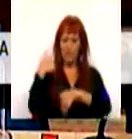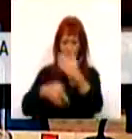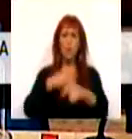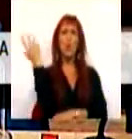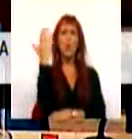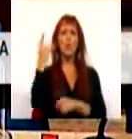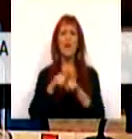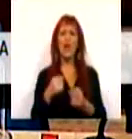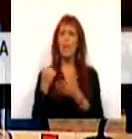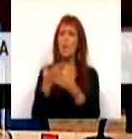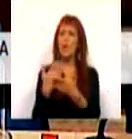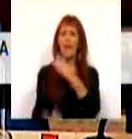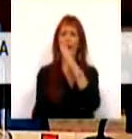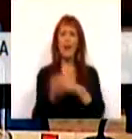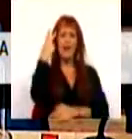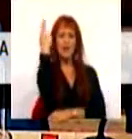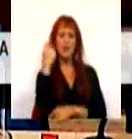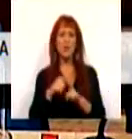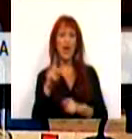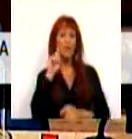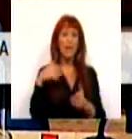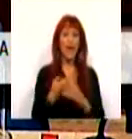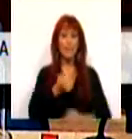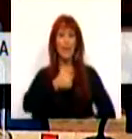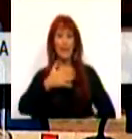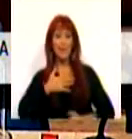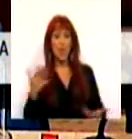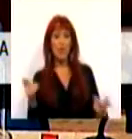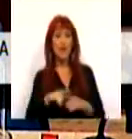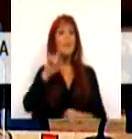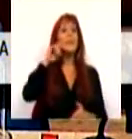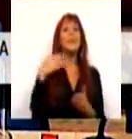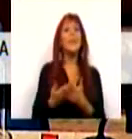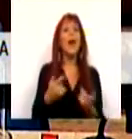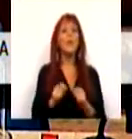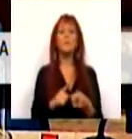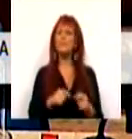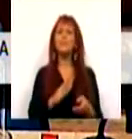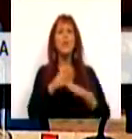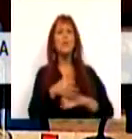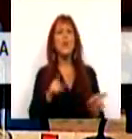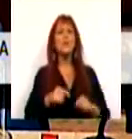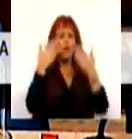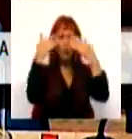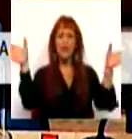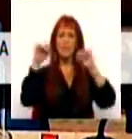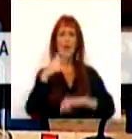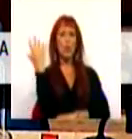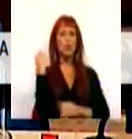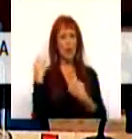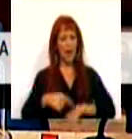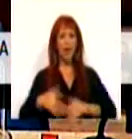cultura para apoiar a criação artística, valorizar o património e garantir um acesso cada vez mais democrático à